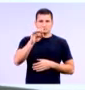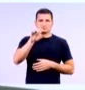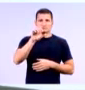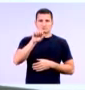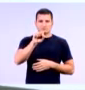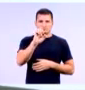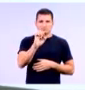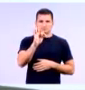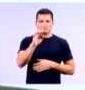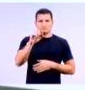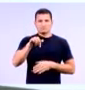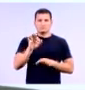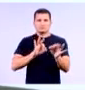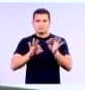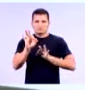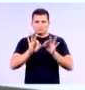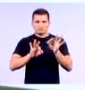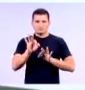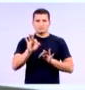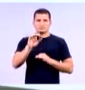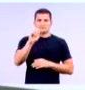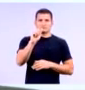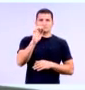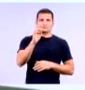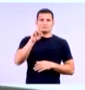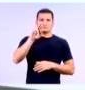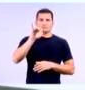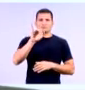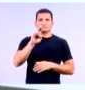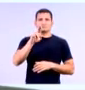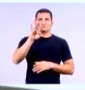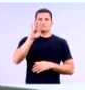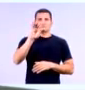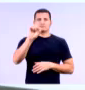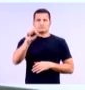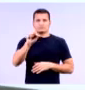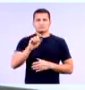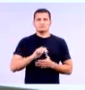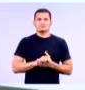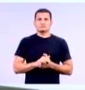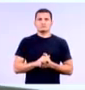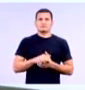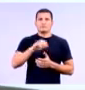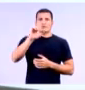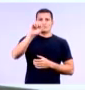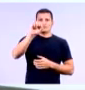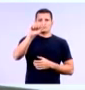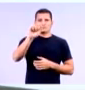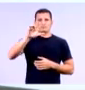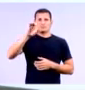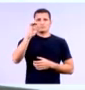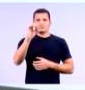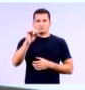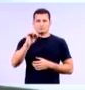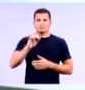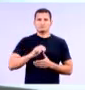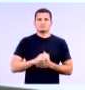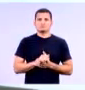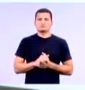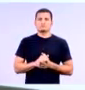manipular os atributos. Que atributo o get saldo e o set saldo estão manipulando? O atributo saldo. Só